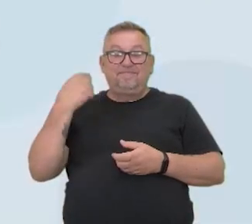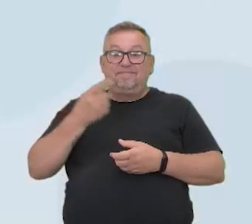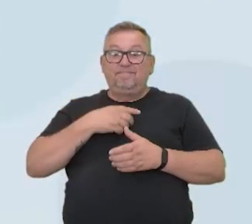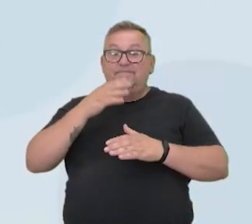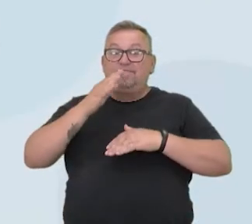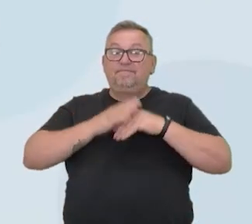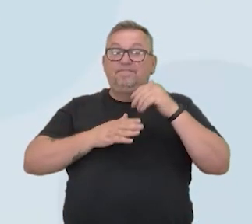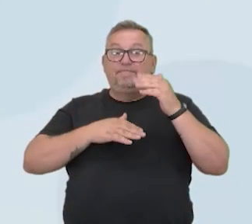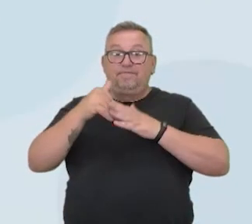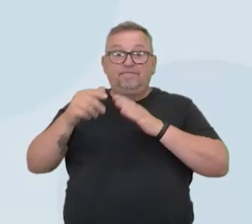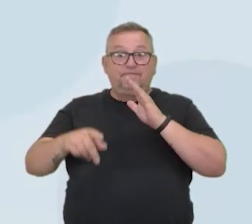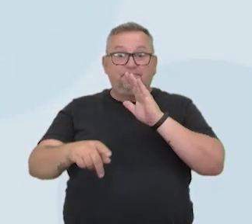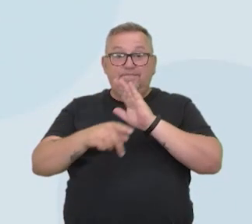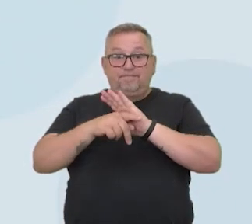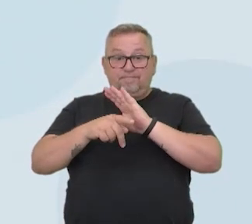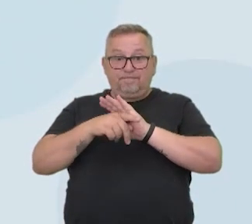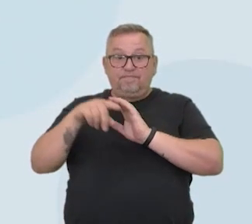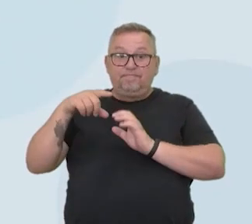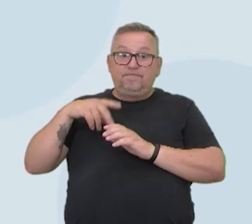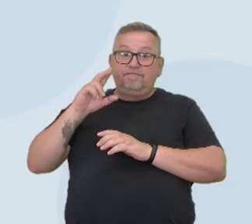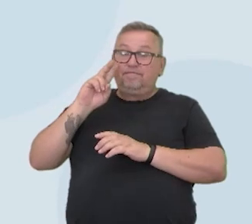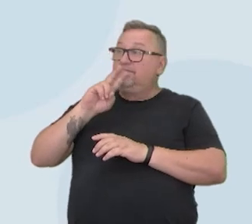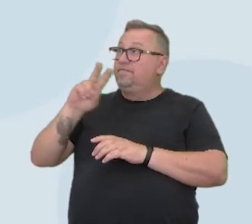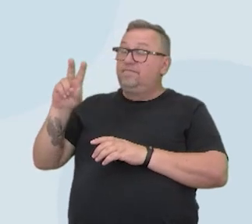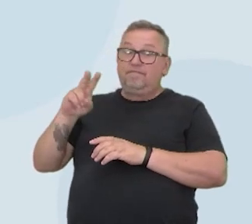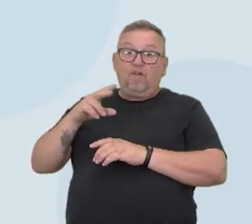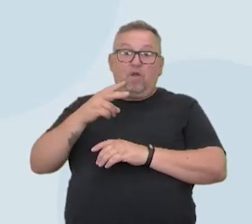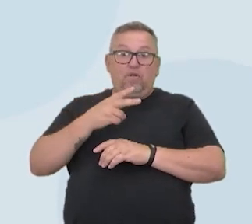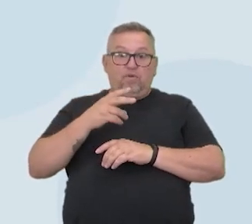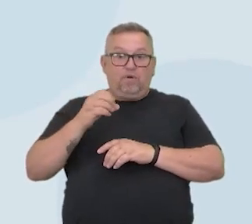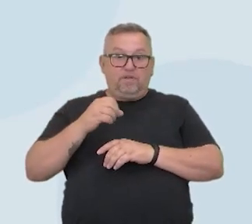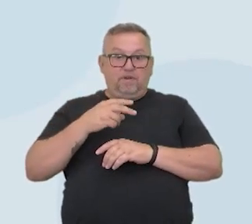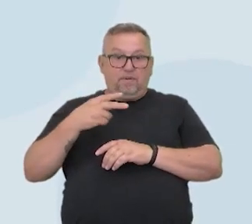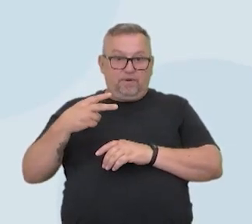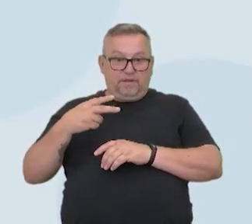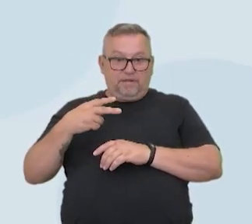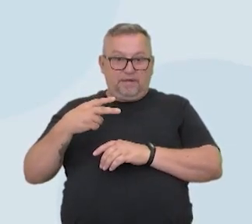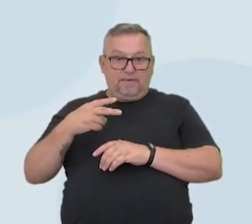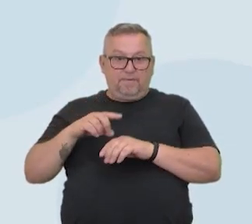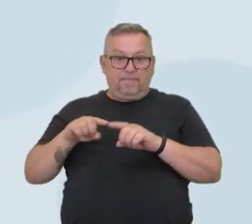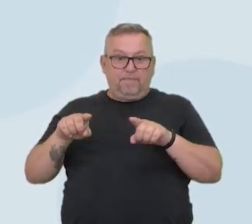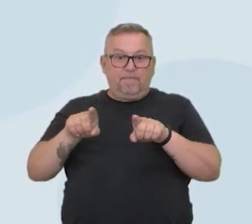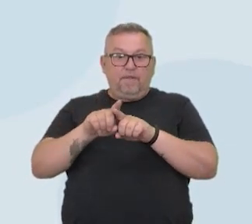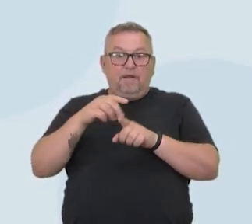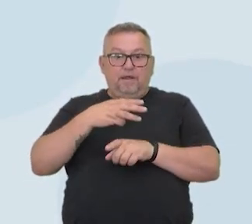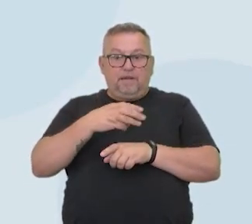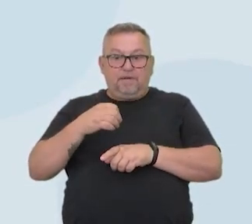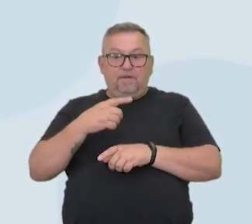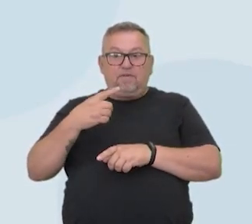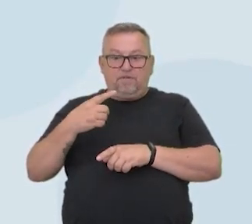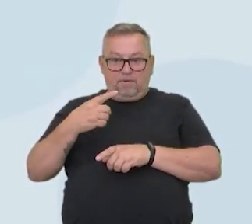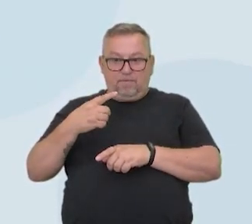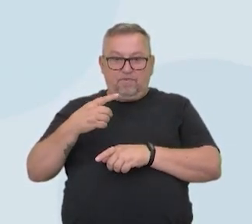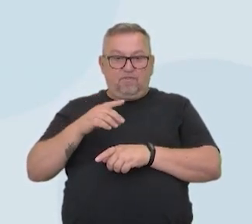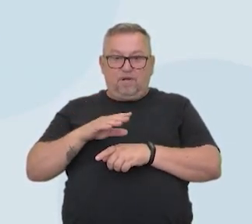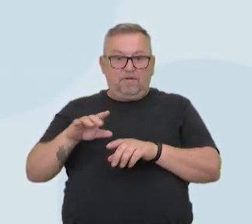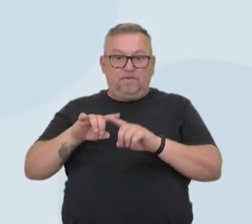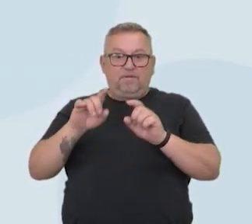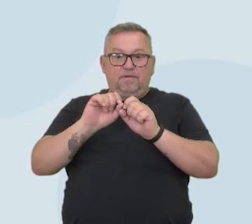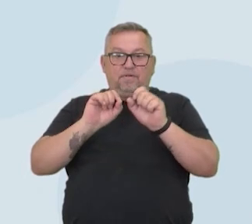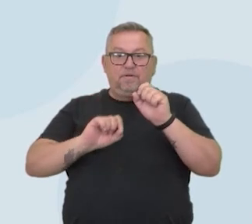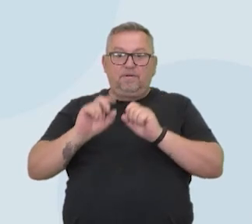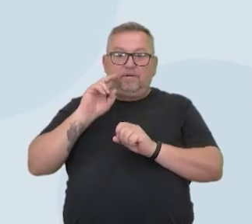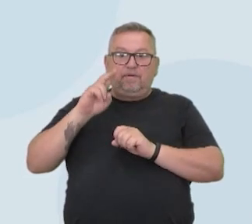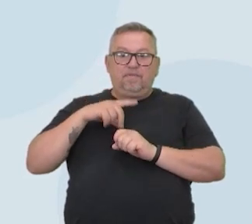habilidades aí da formação geral básica, nós temos aí a EM CNT 301, que é construir questões, elaborar hipóteses,